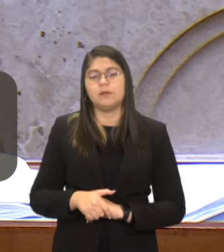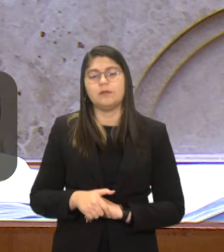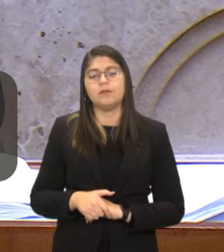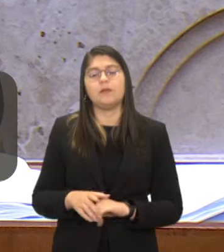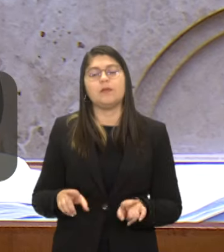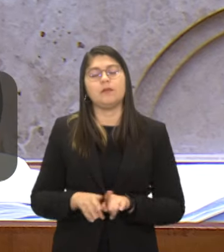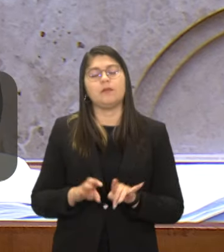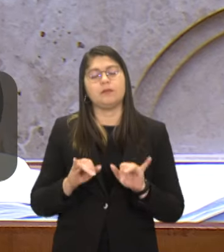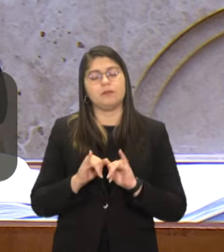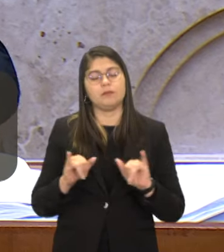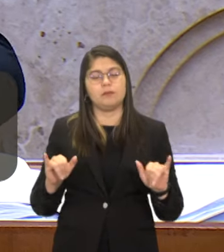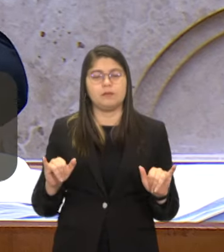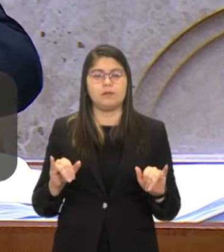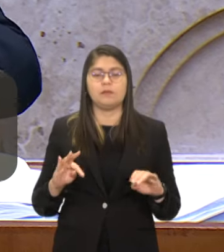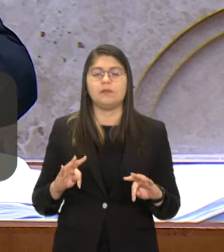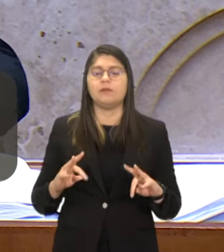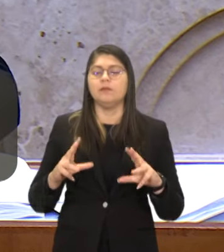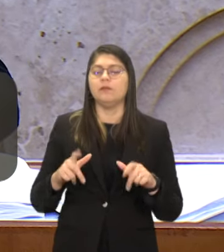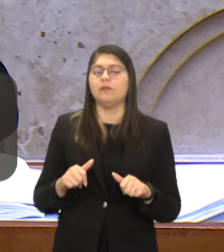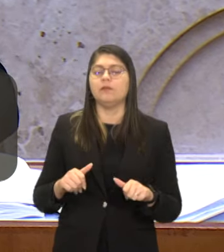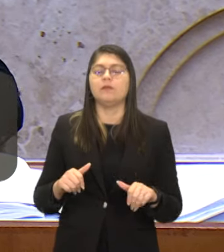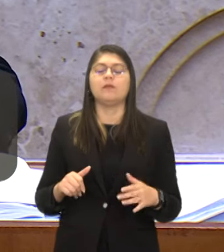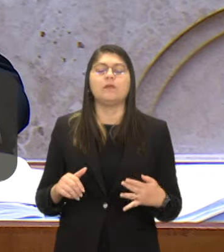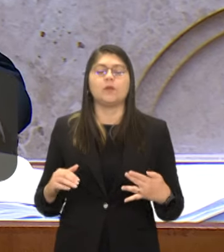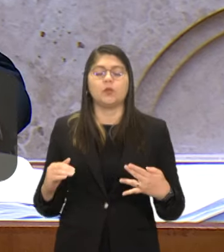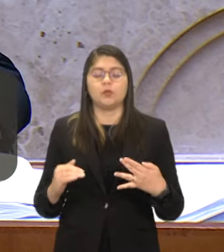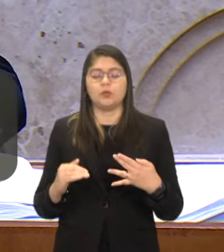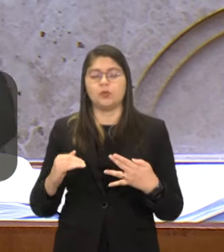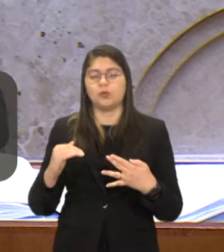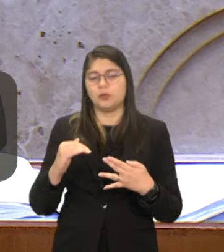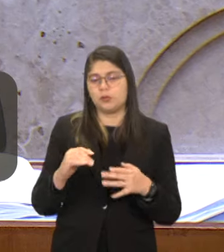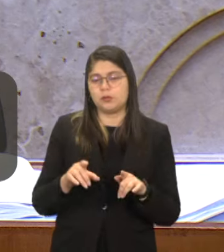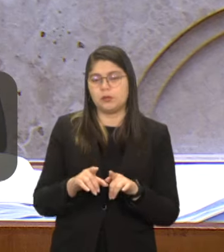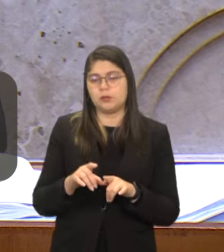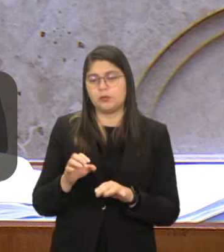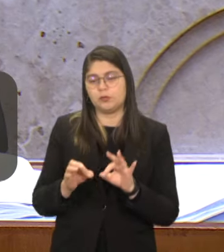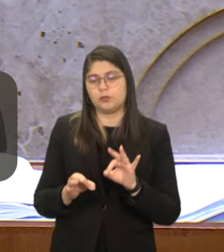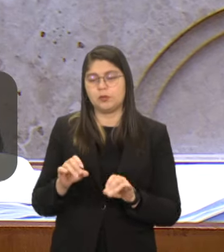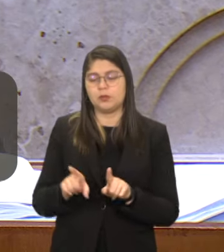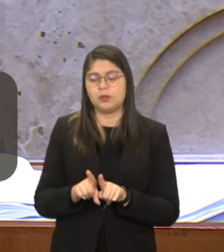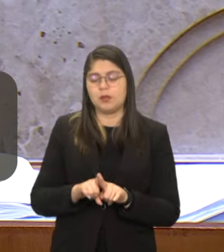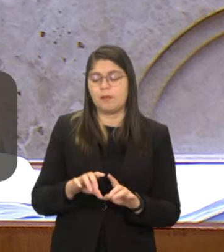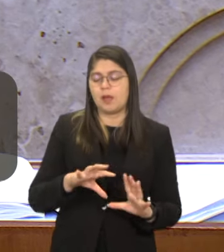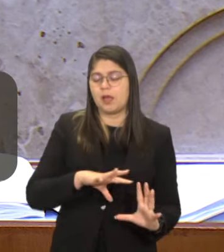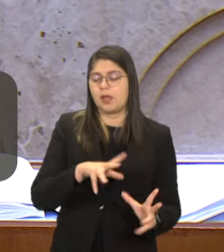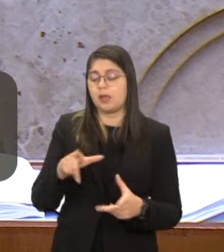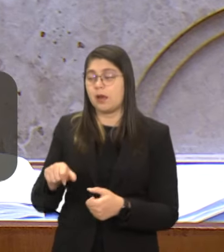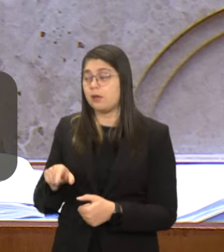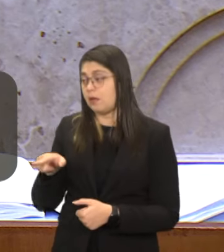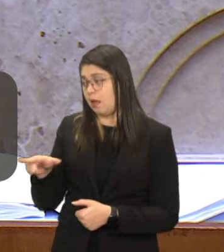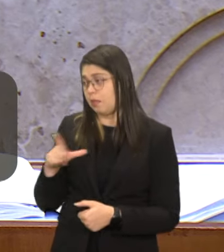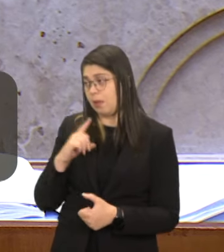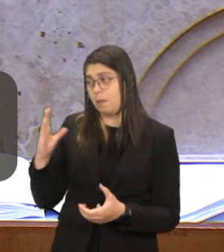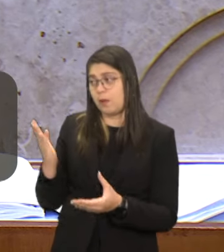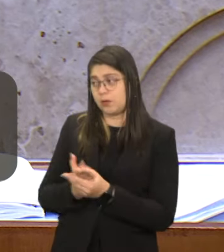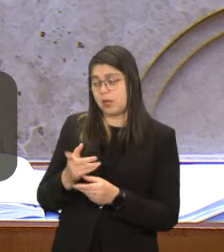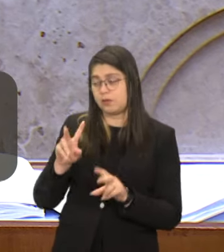aos todos os juízes, inclusive internacionais, onde existam processos em curso relativamente a esse